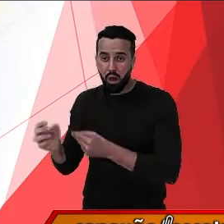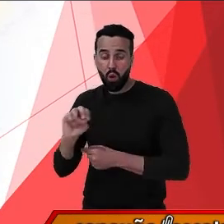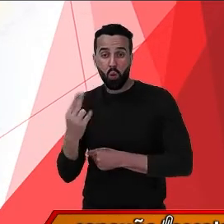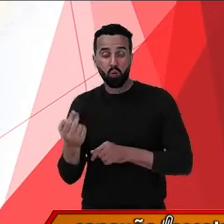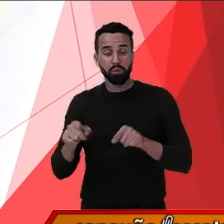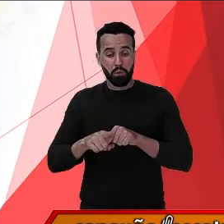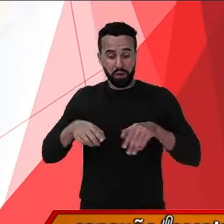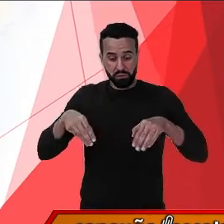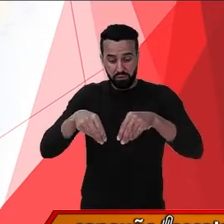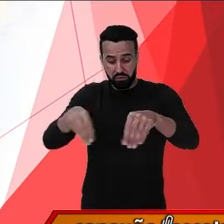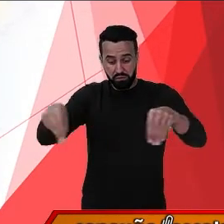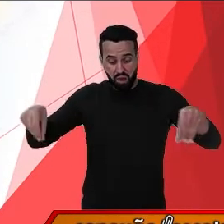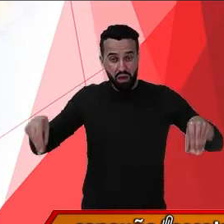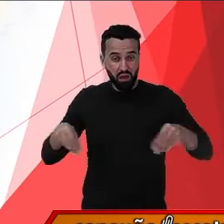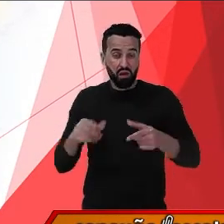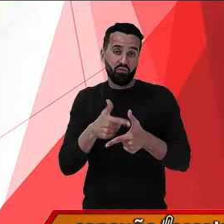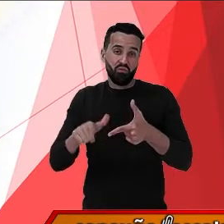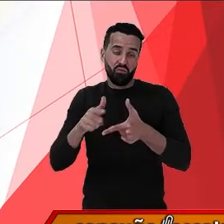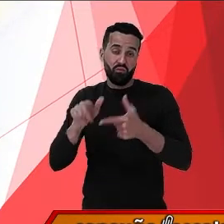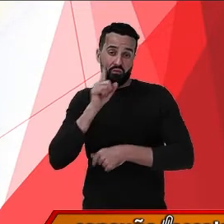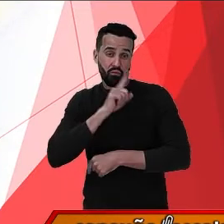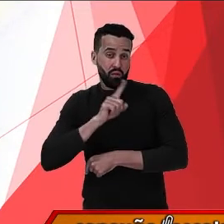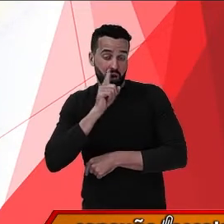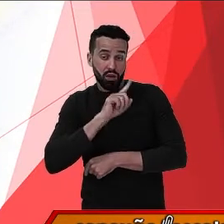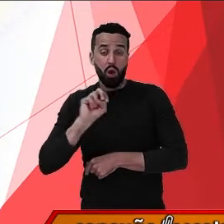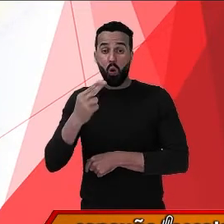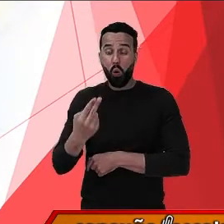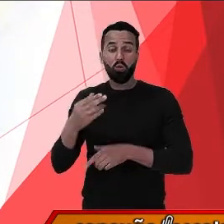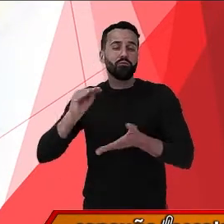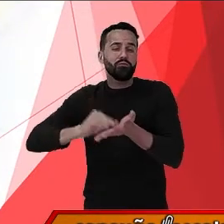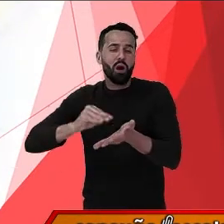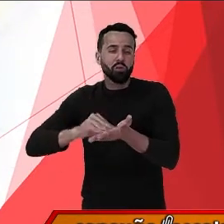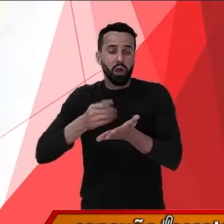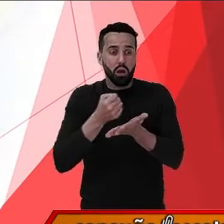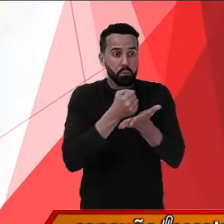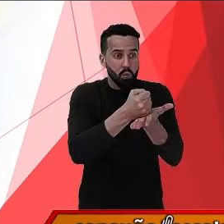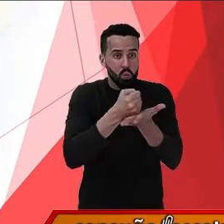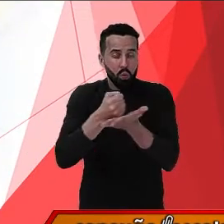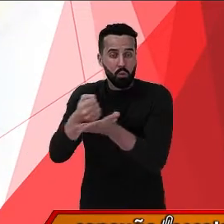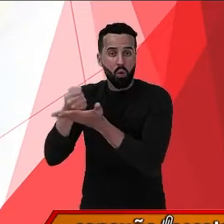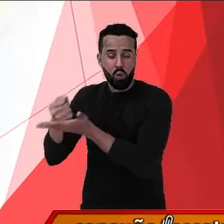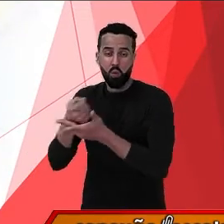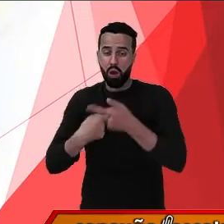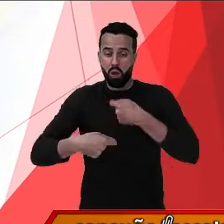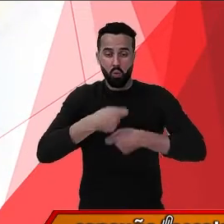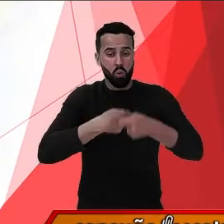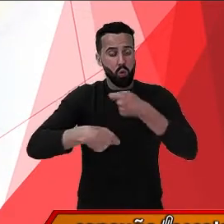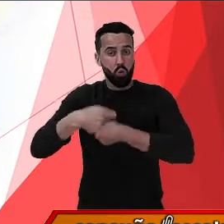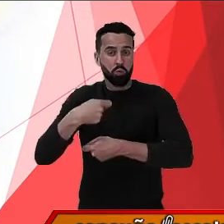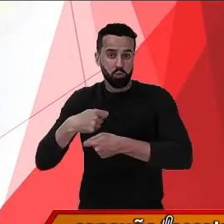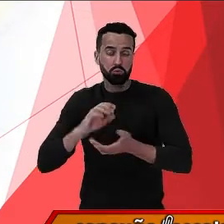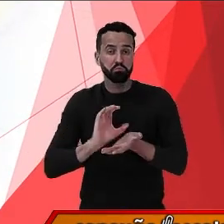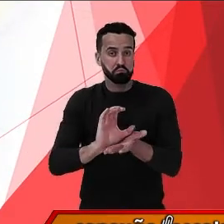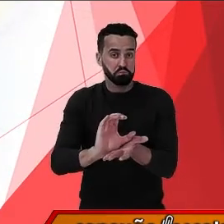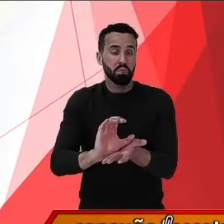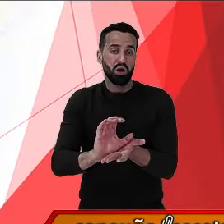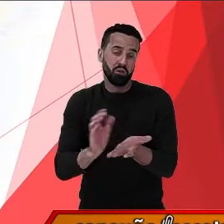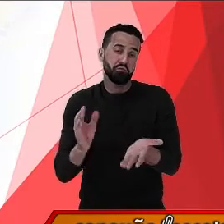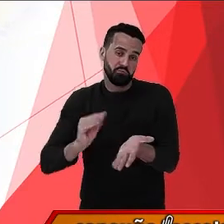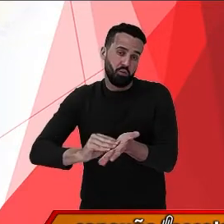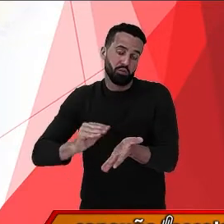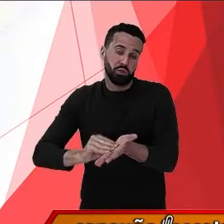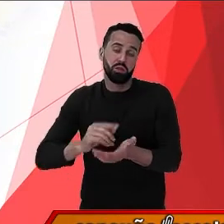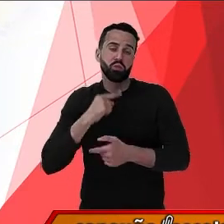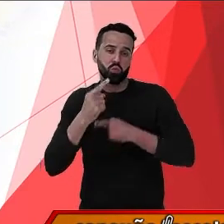algum auxílio econômico para que essas pessoas possam fazer a aquisição do alimento.